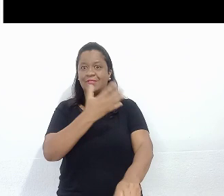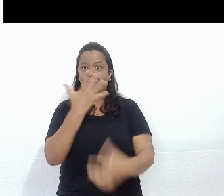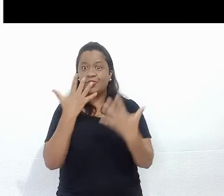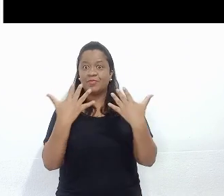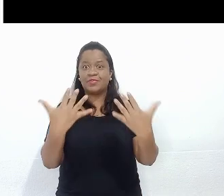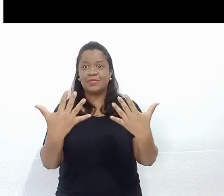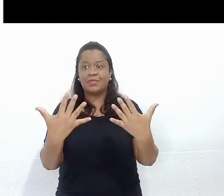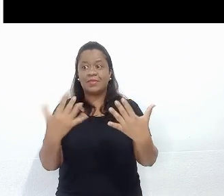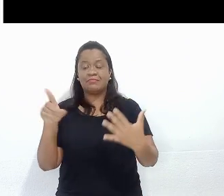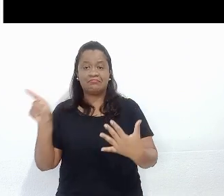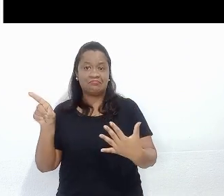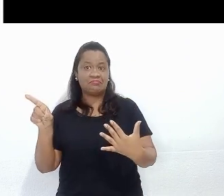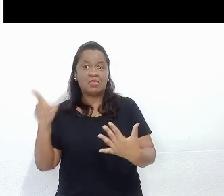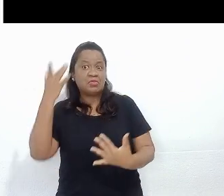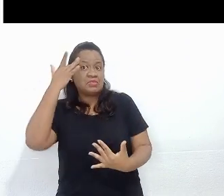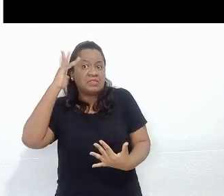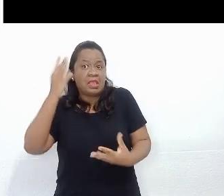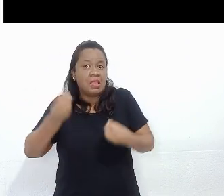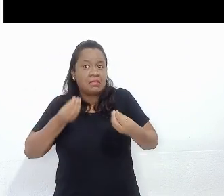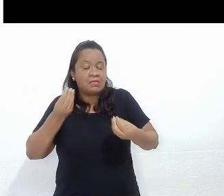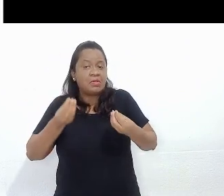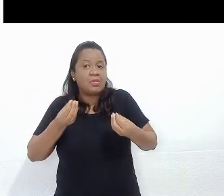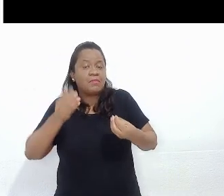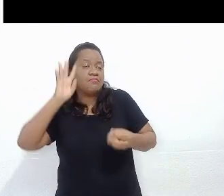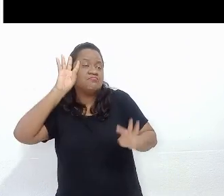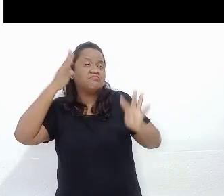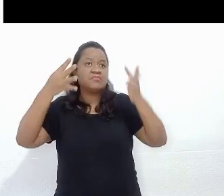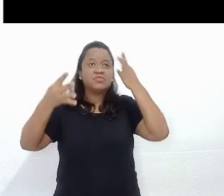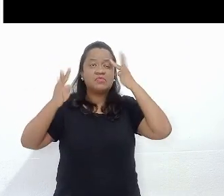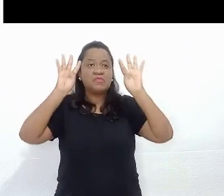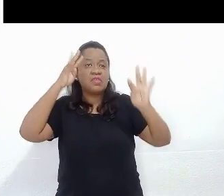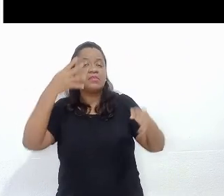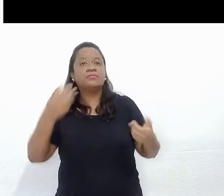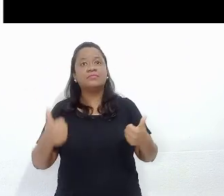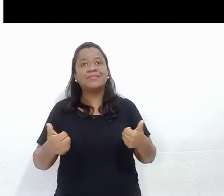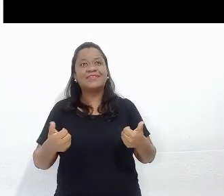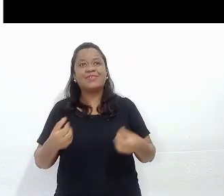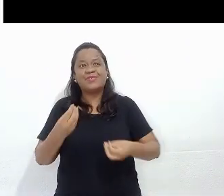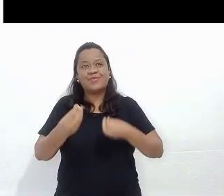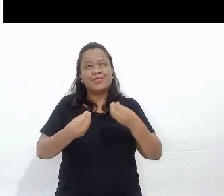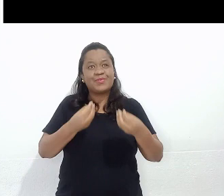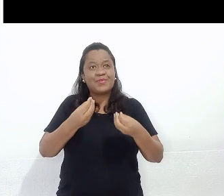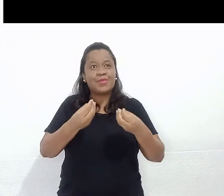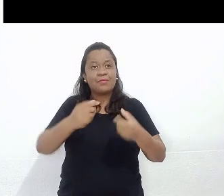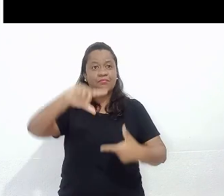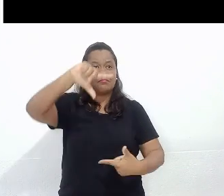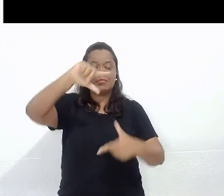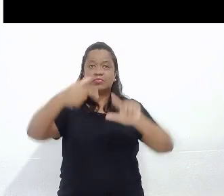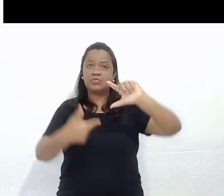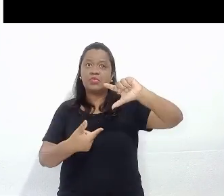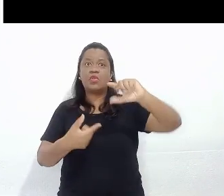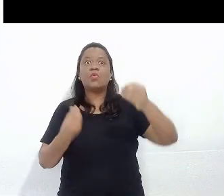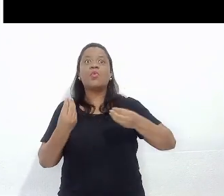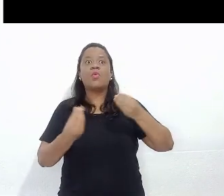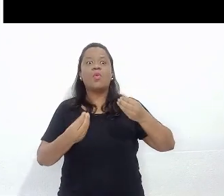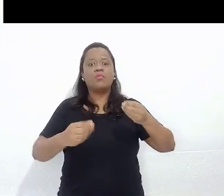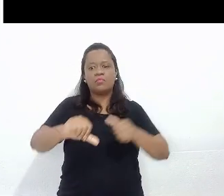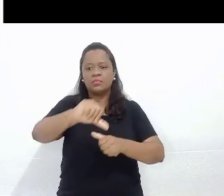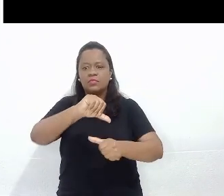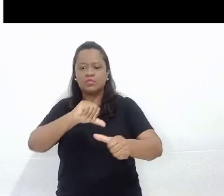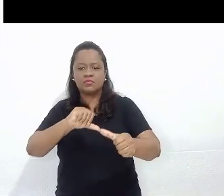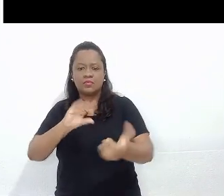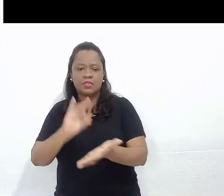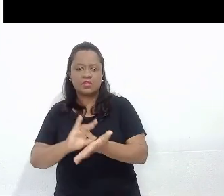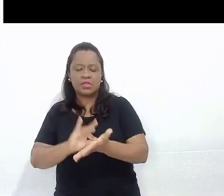ele não sabe como. Ele sabe decidir lá os enquadramentos, tudo, mas como é que ele transforma isso em realidade? Ele não sabe que câmera